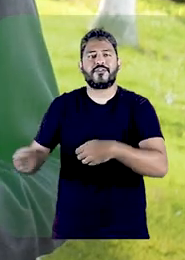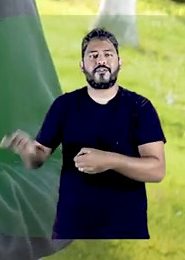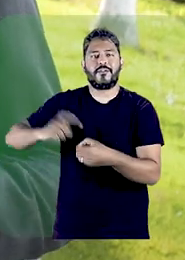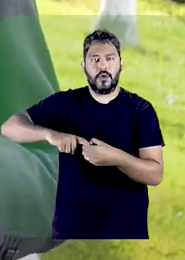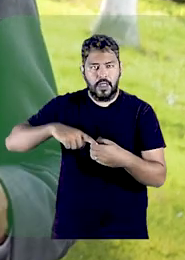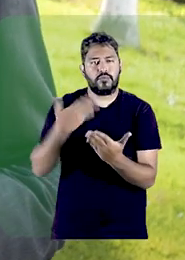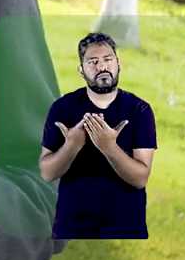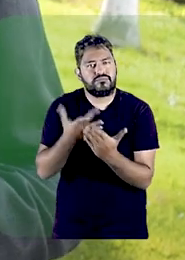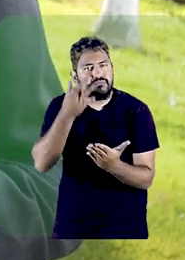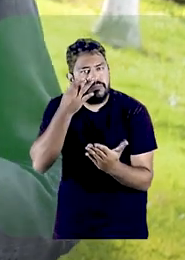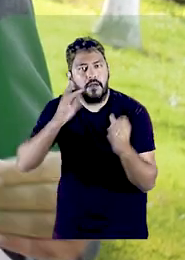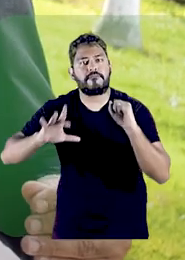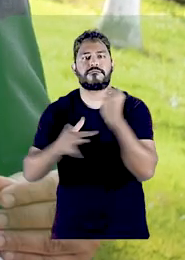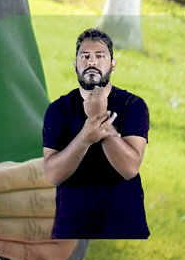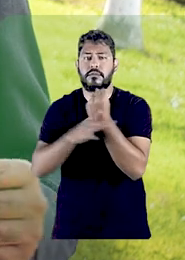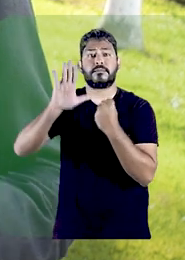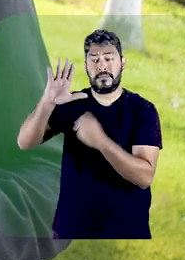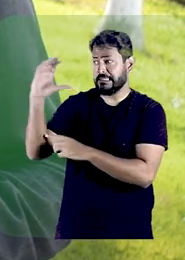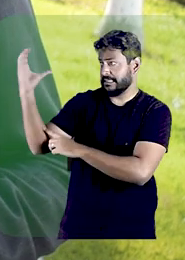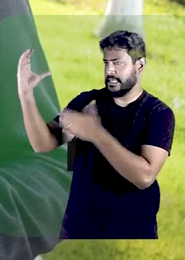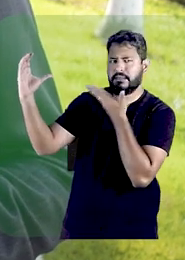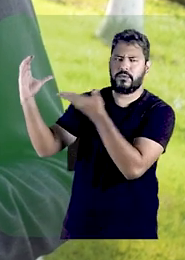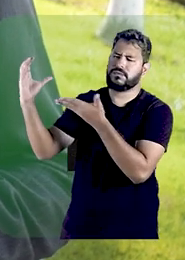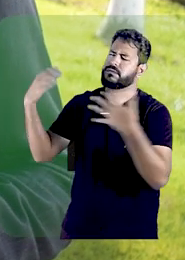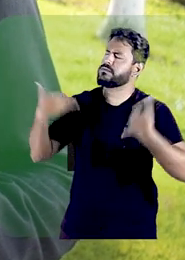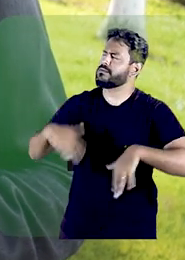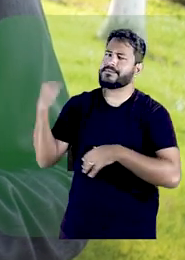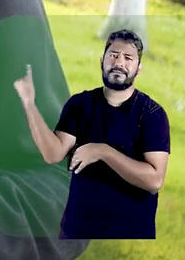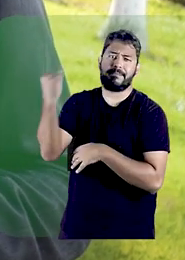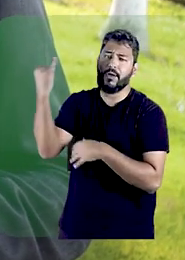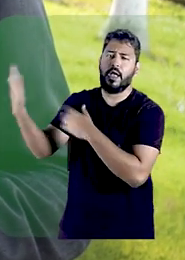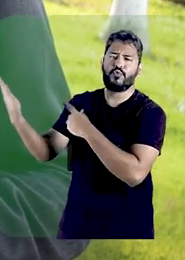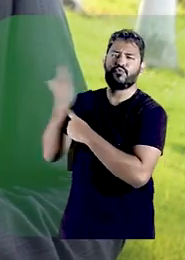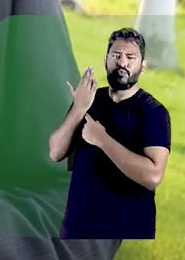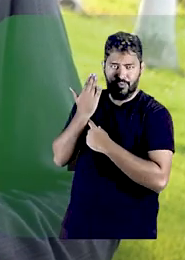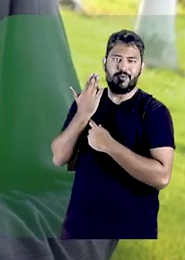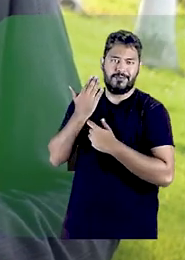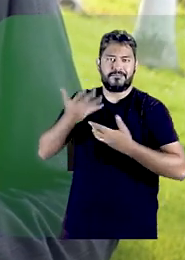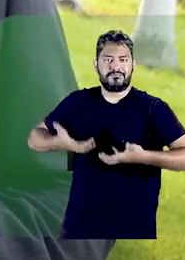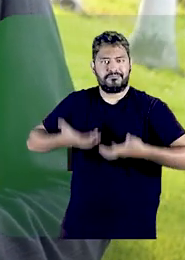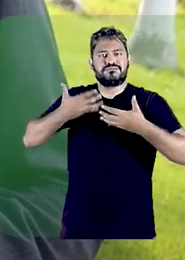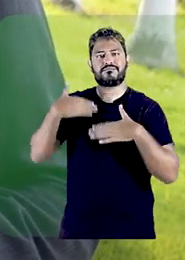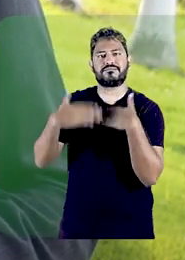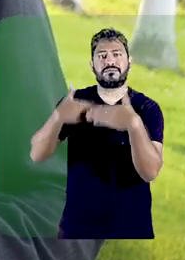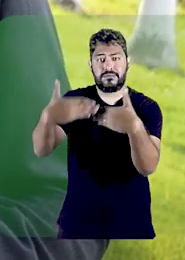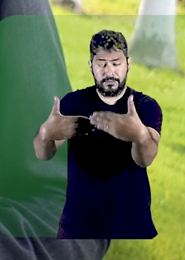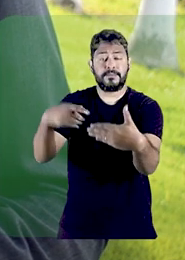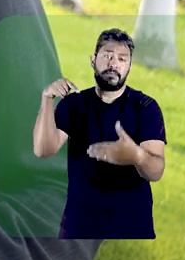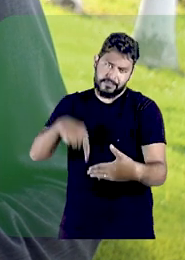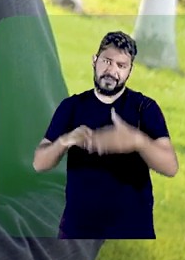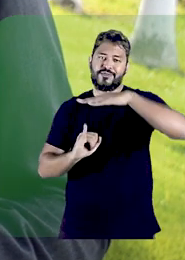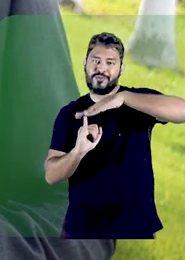Para isso, a ciência nos foi fundamental. Sem ela, não poderíamos ter chegado até aqui. E por sermos um Instituto de Ciência